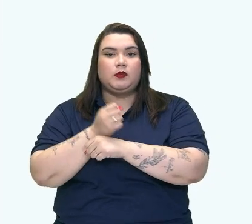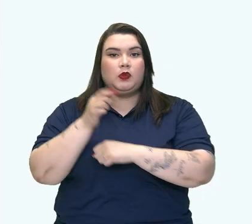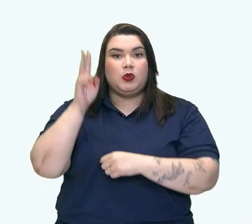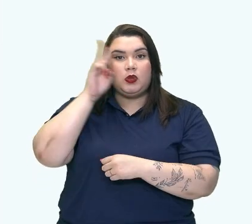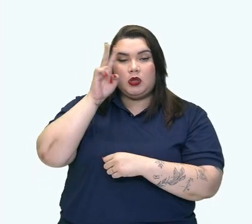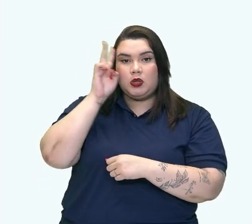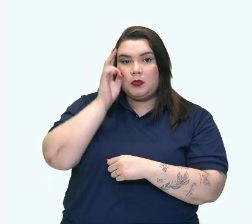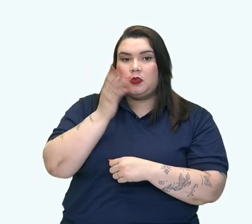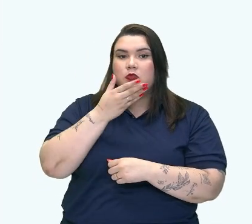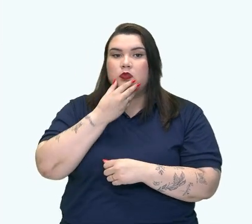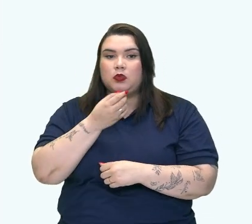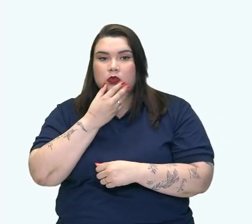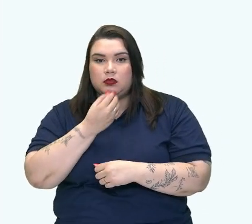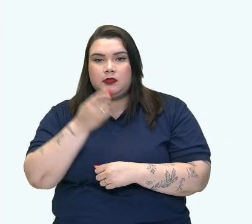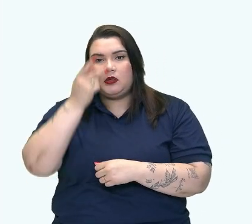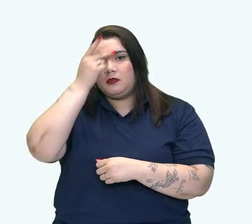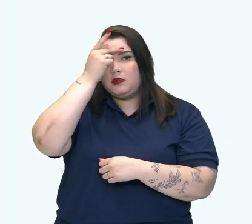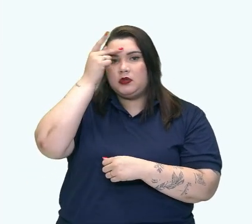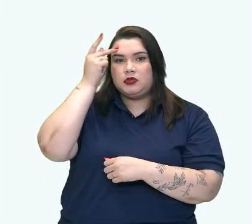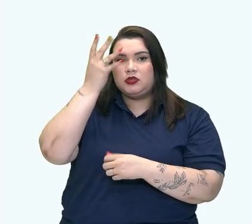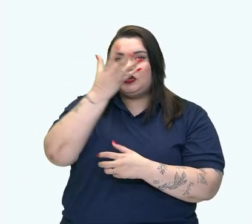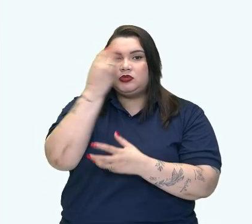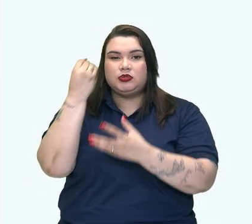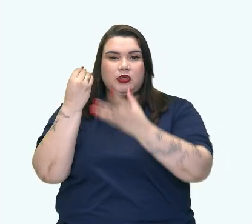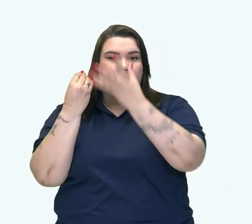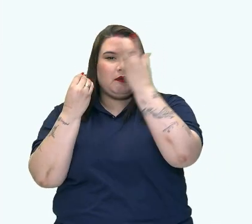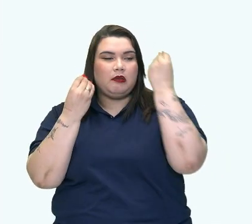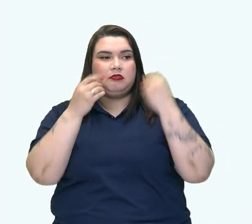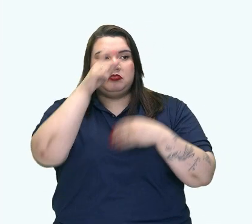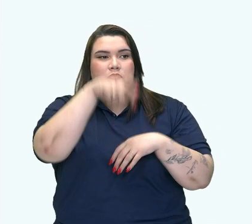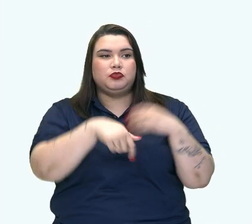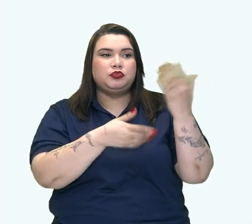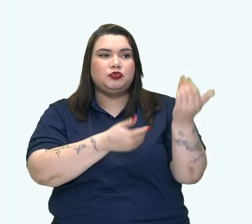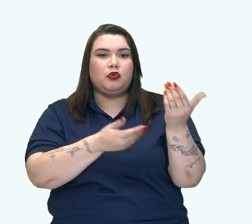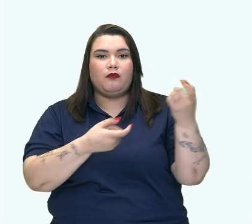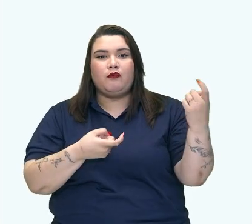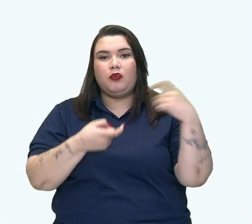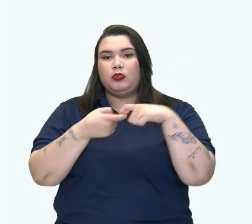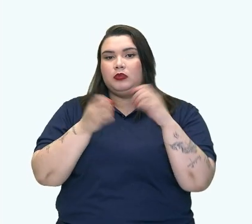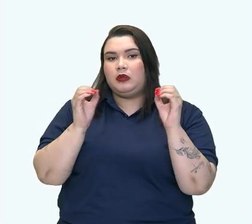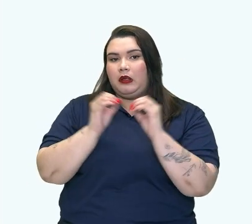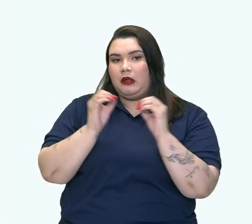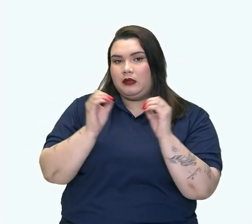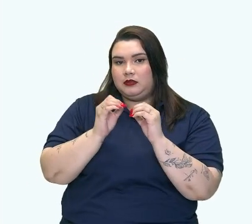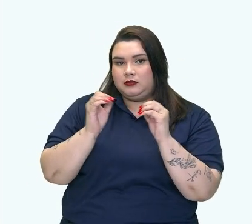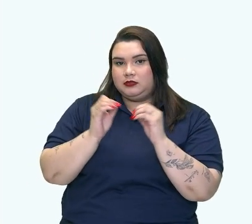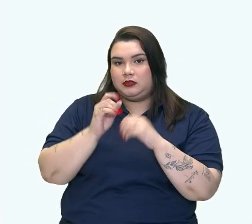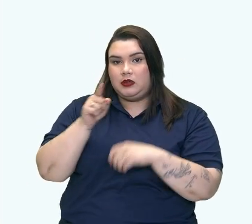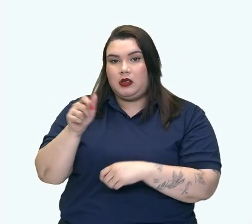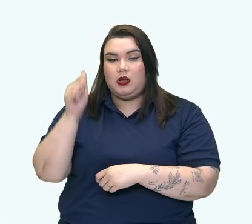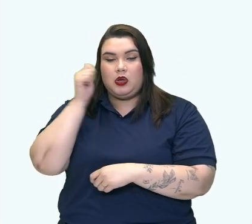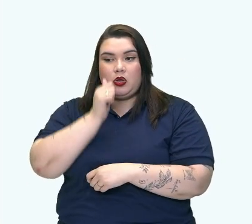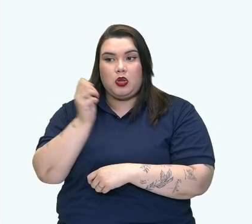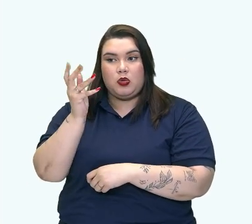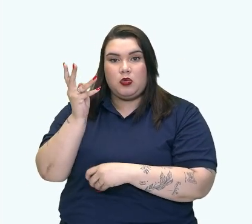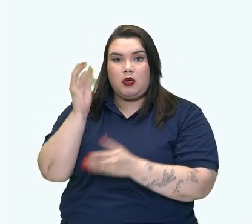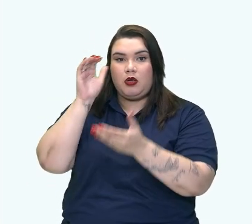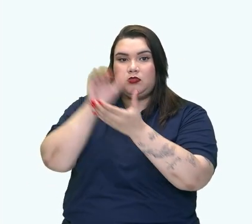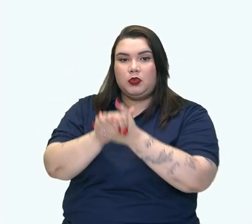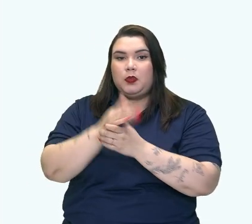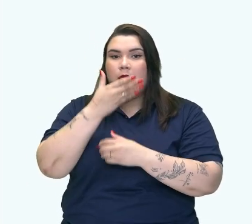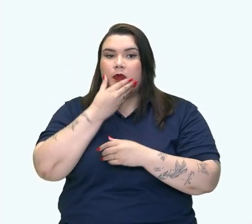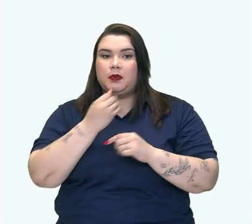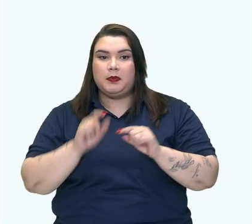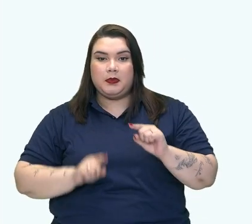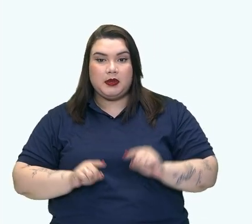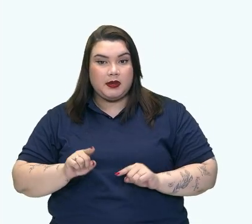memória dos homens, as pessoas foram se esquecendo do jovem soldado que não voltou. Casou-se a noiva com um